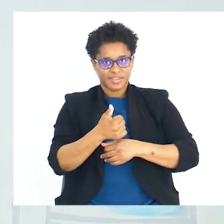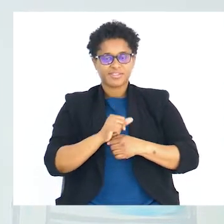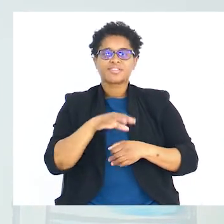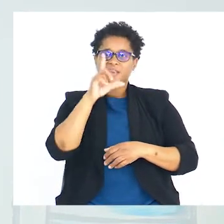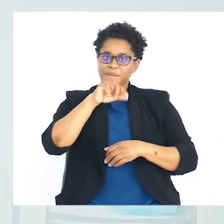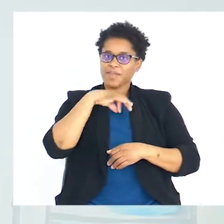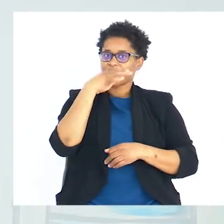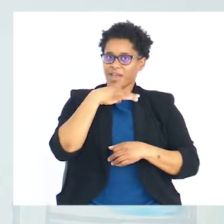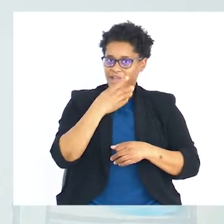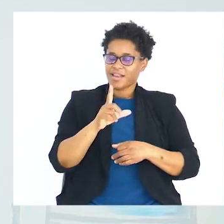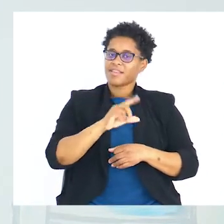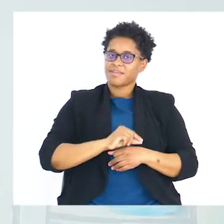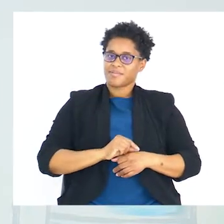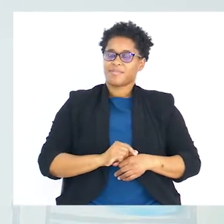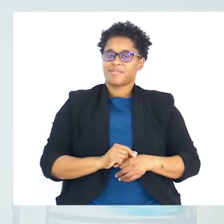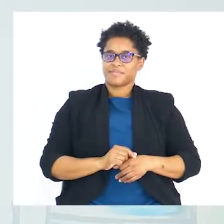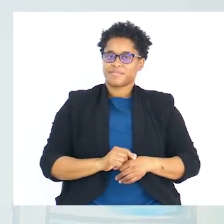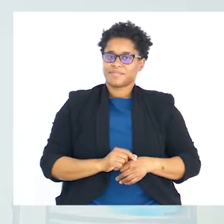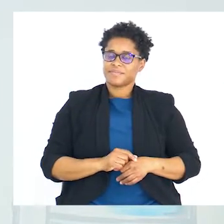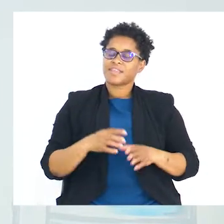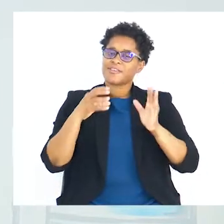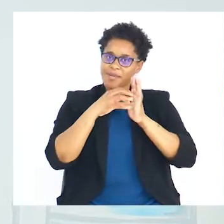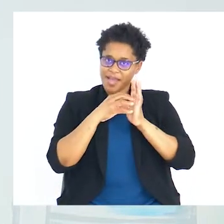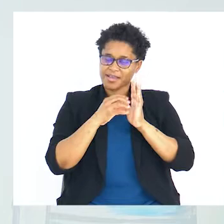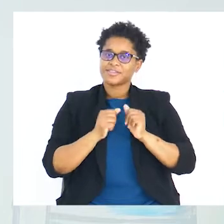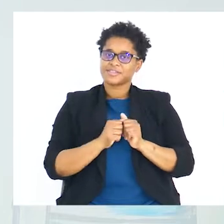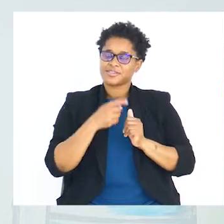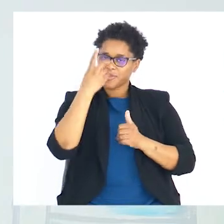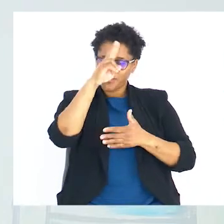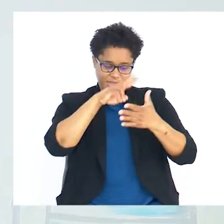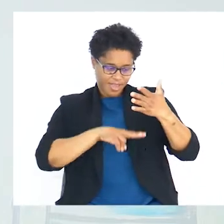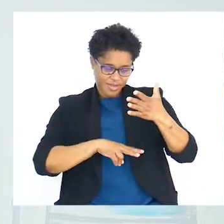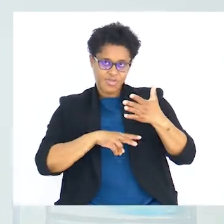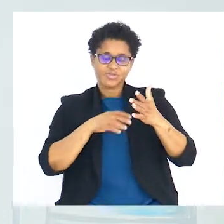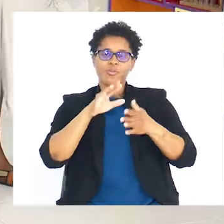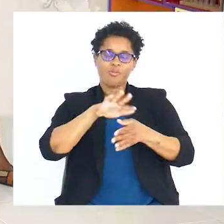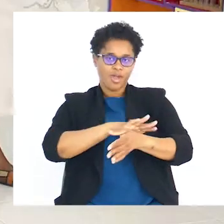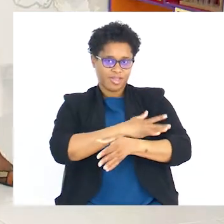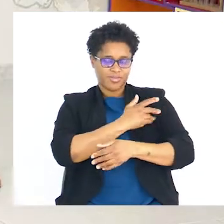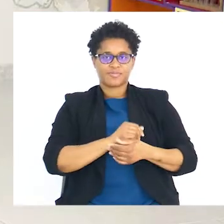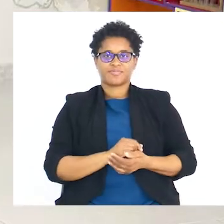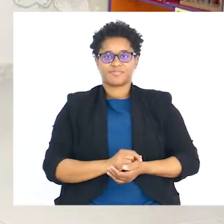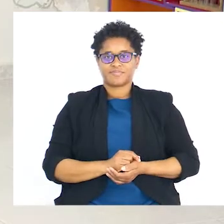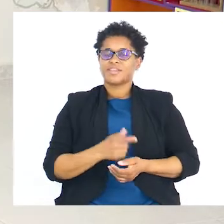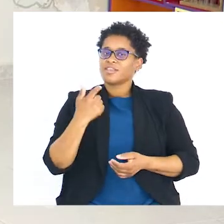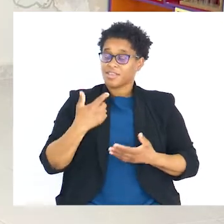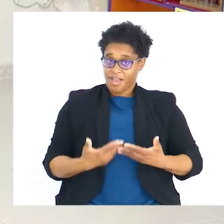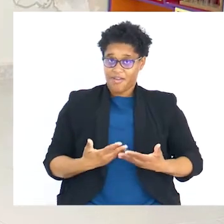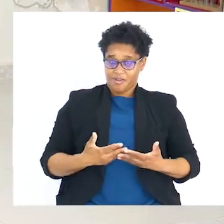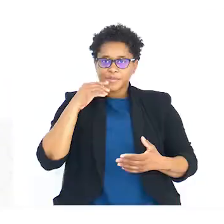Fala também, isso, das marcas de um texto poético. Então